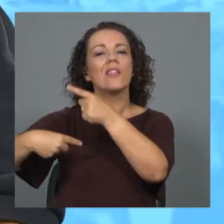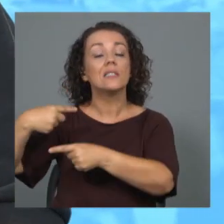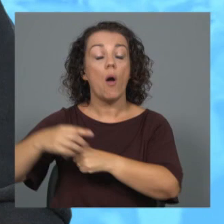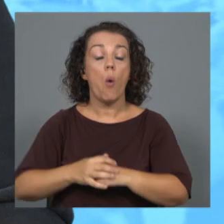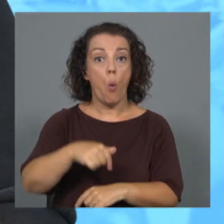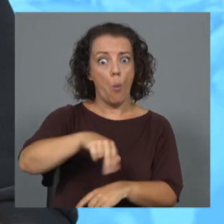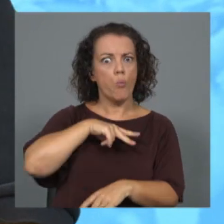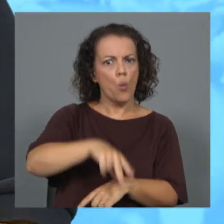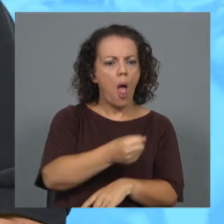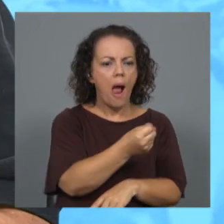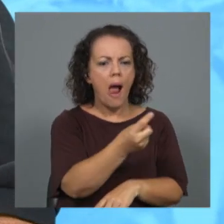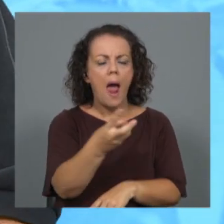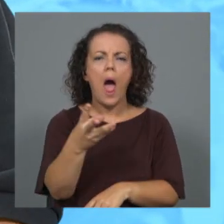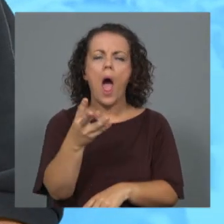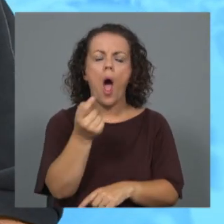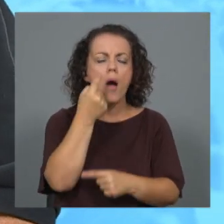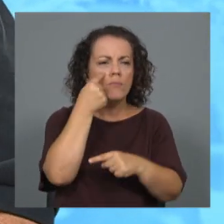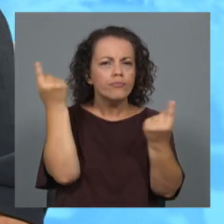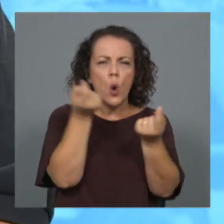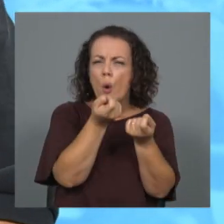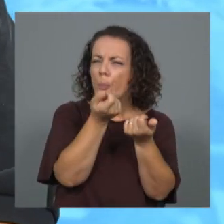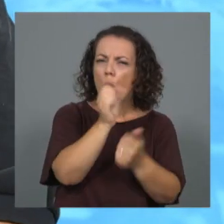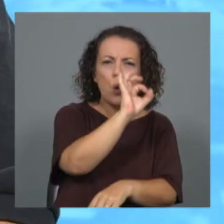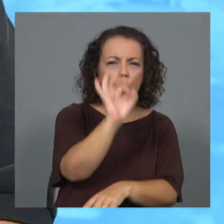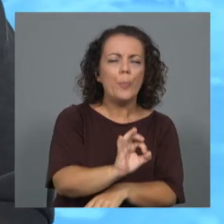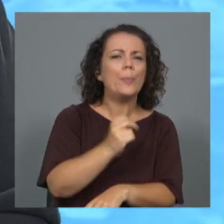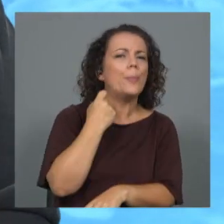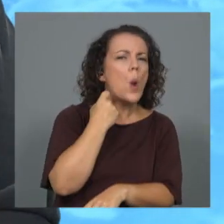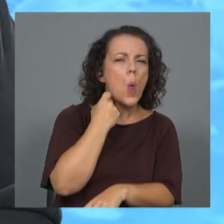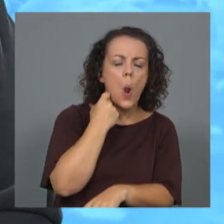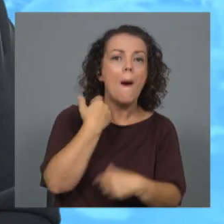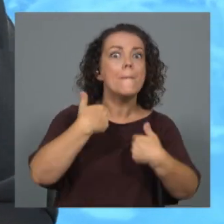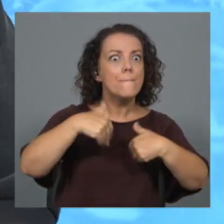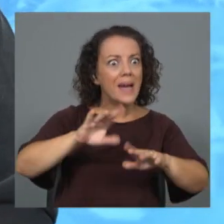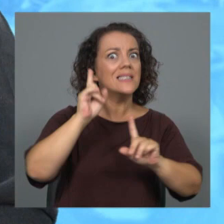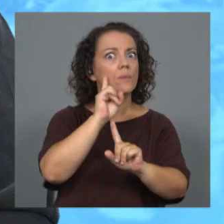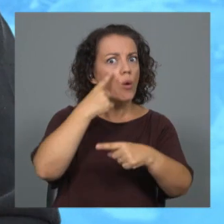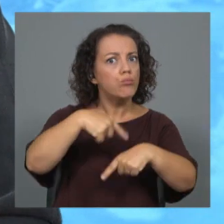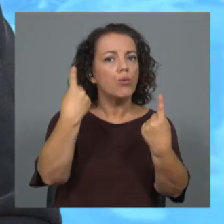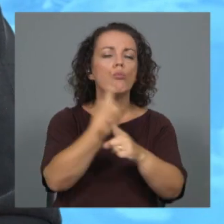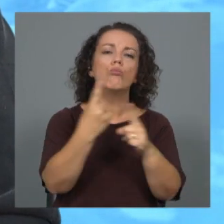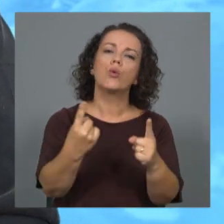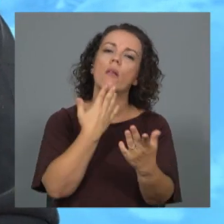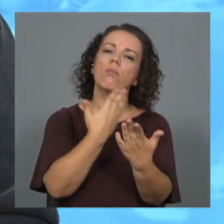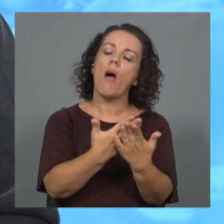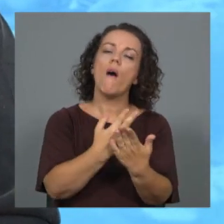é muito importante, porque é dar a voz aos seres humanos. Depois há aqui um outro aspecto que